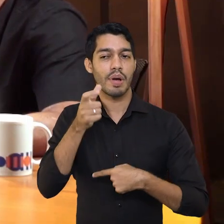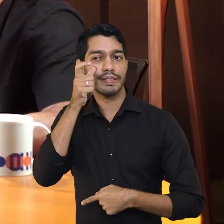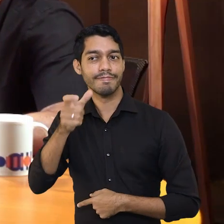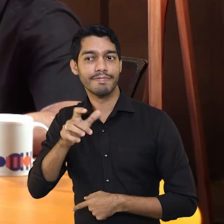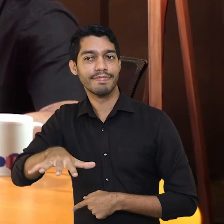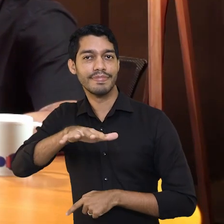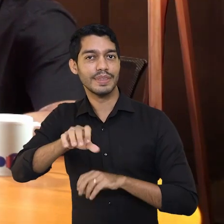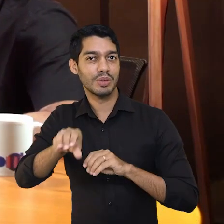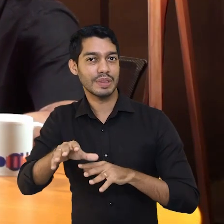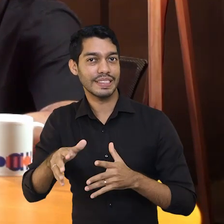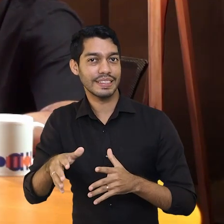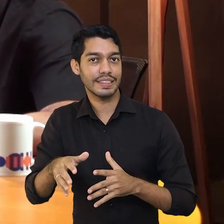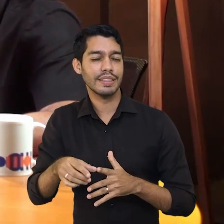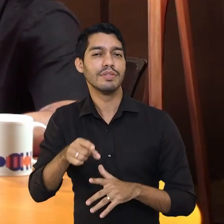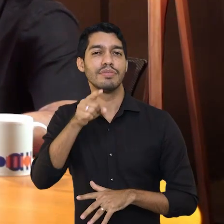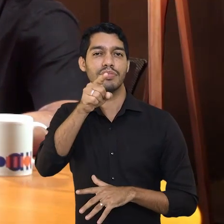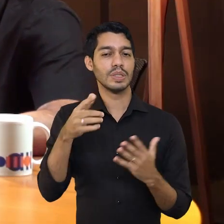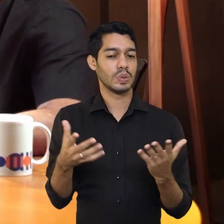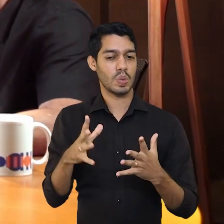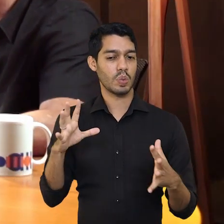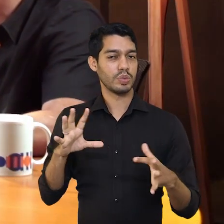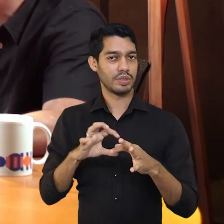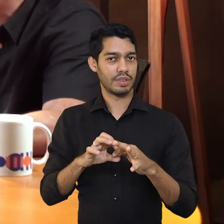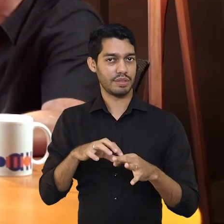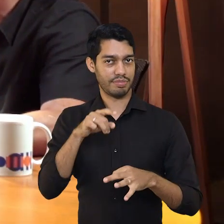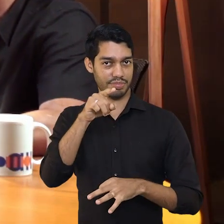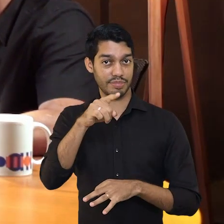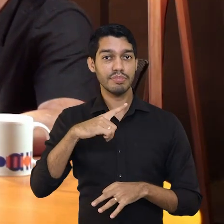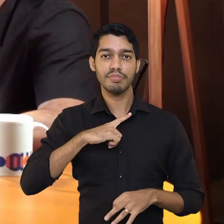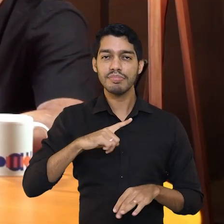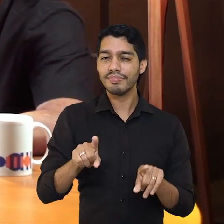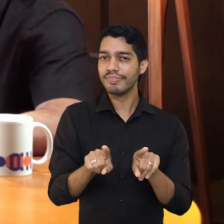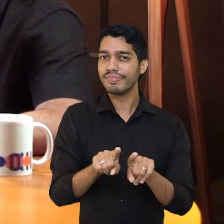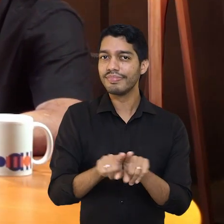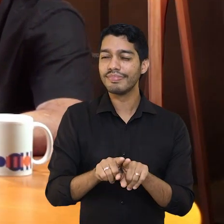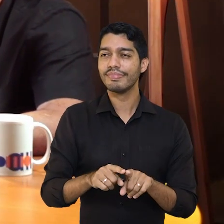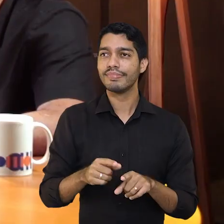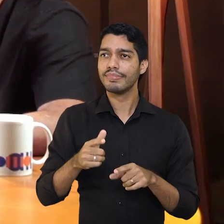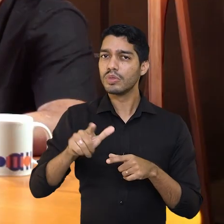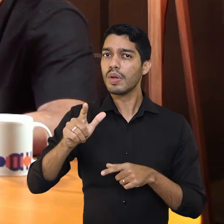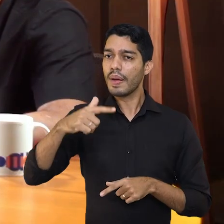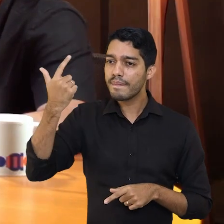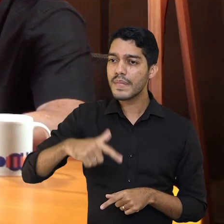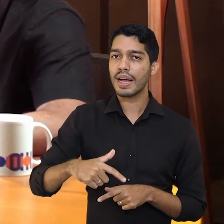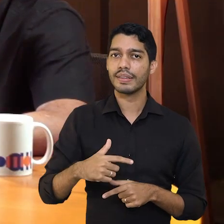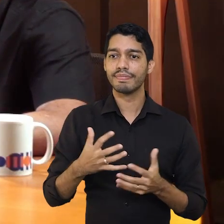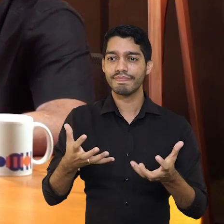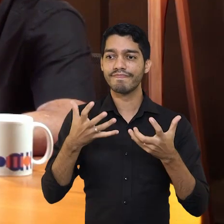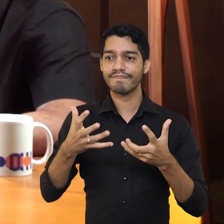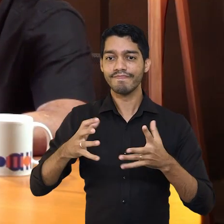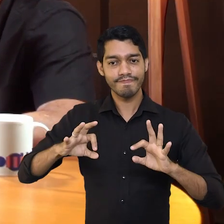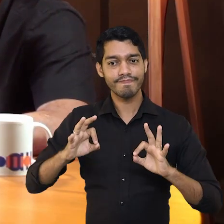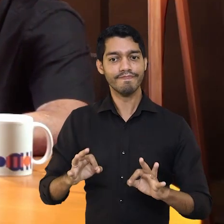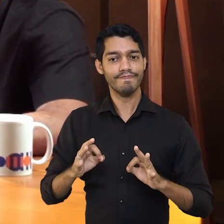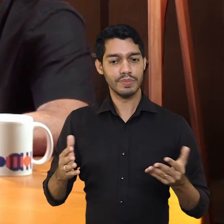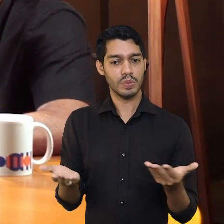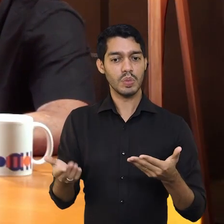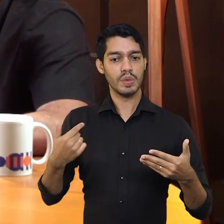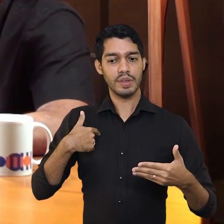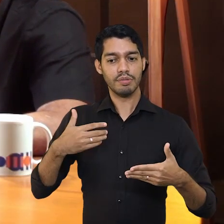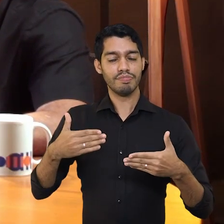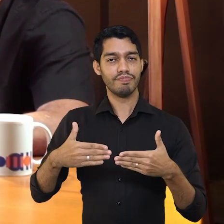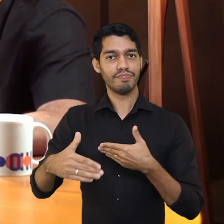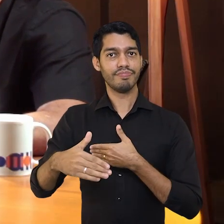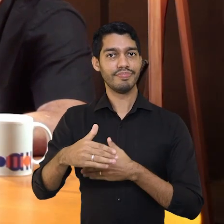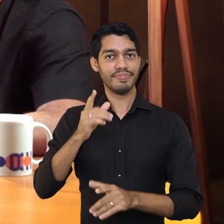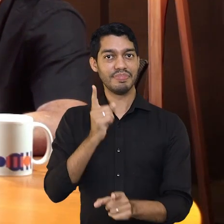a sua mudança, né, de direito para letras e depois o interesse pela educação, será que nesse contexto do